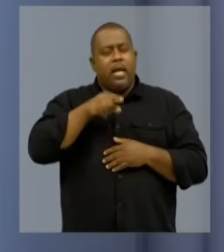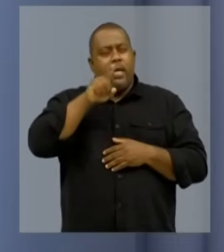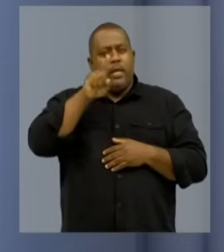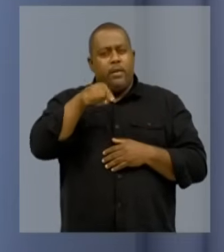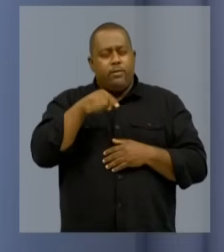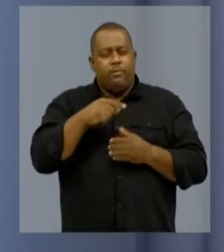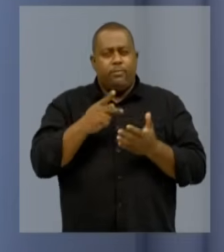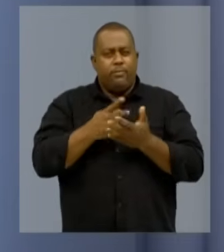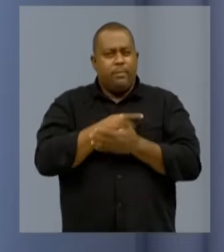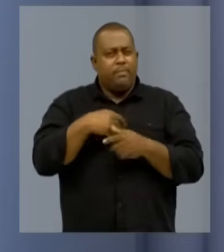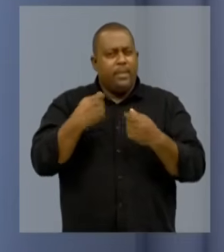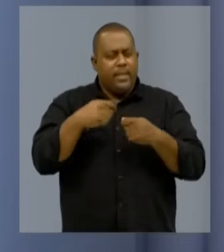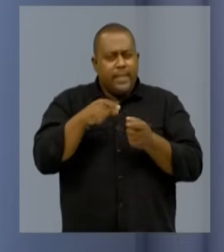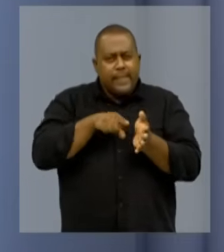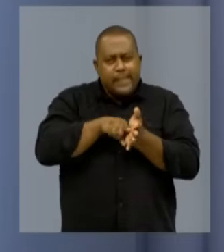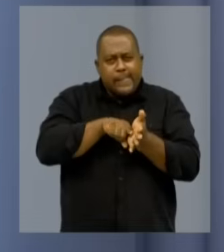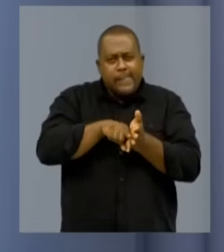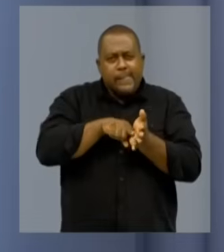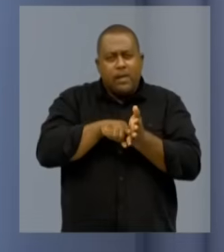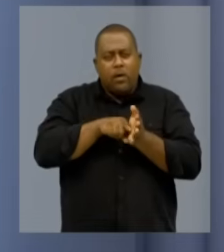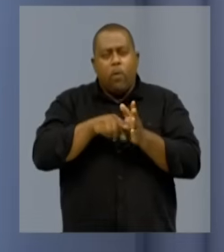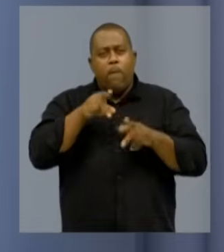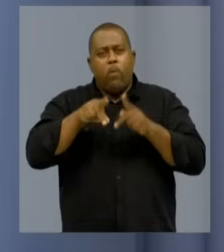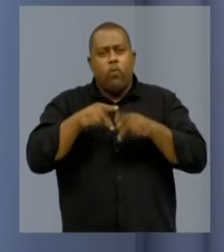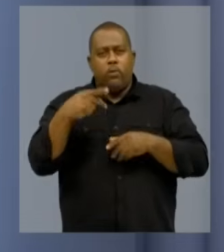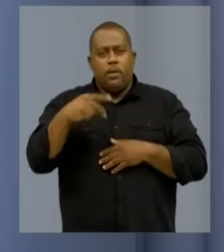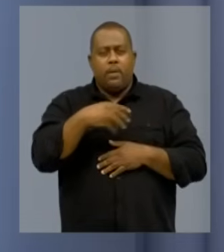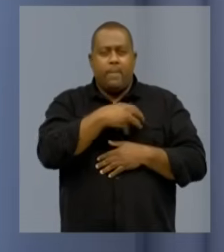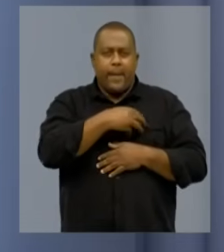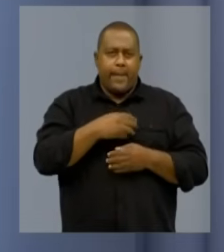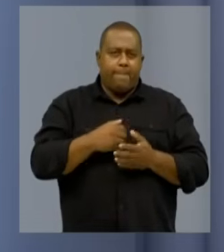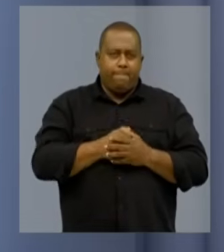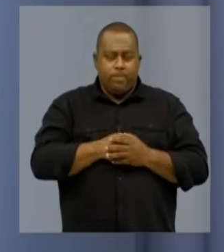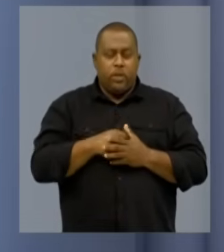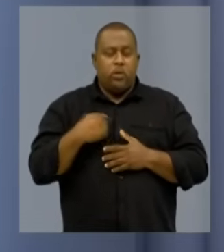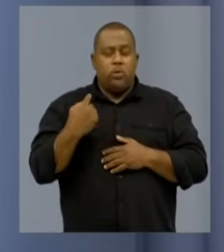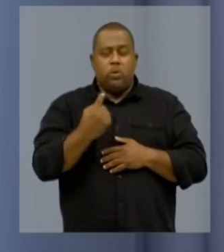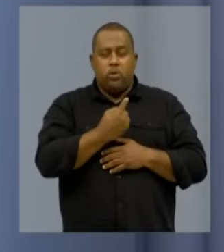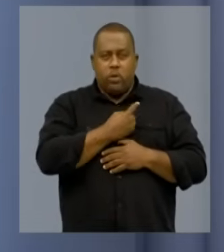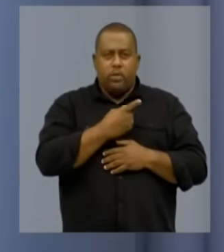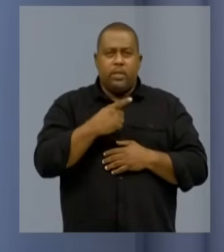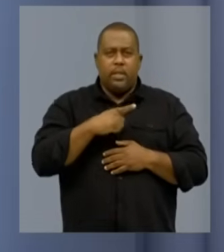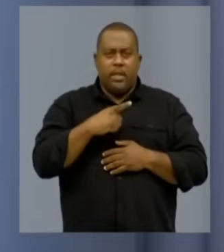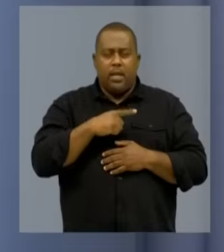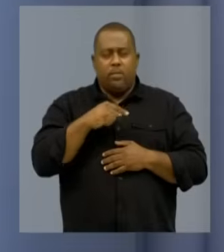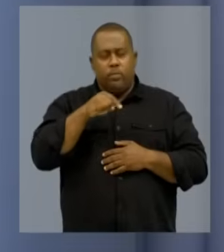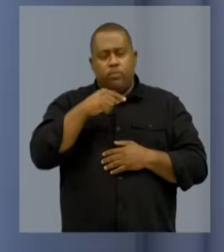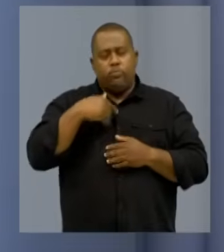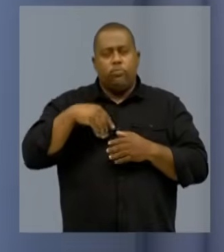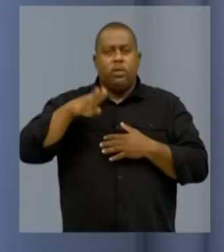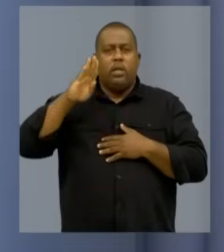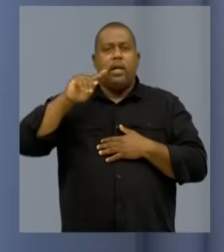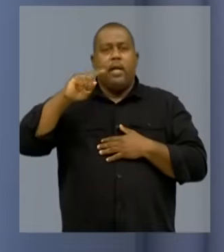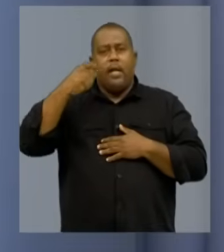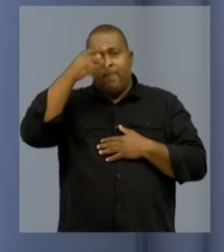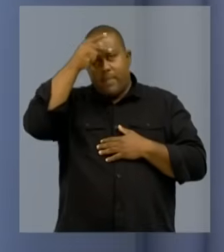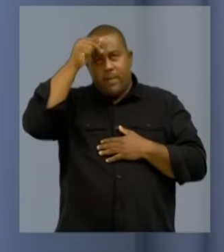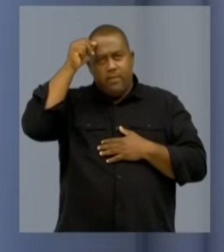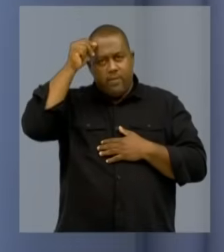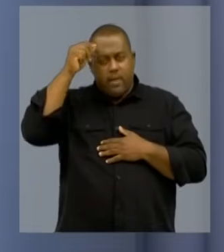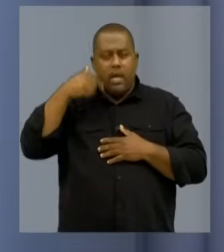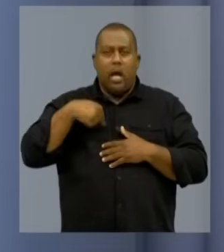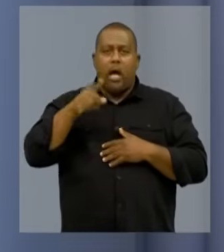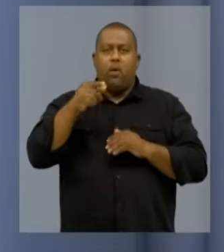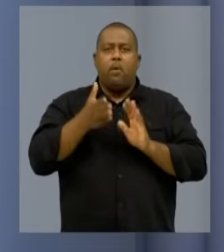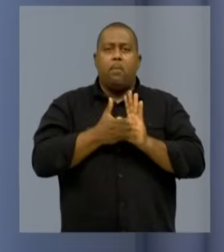no mínimo, precisa ser observado pelo povo da Bahia, né? Nós temos um candidato que é ex-prefeito, que está se propondo a